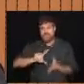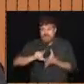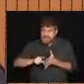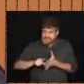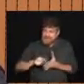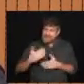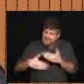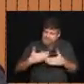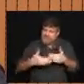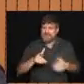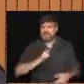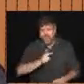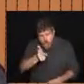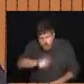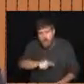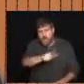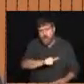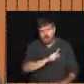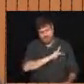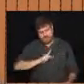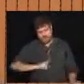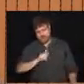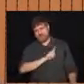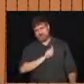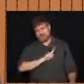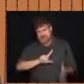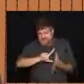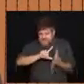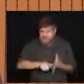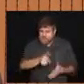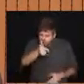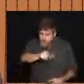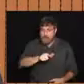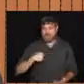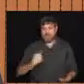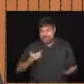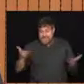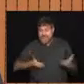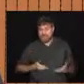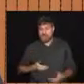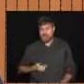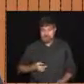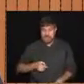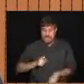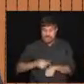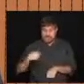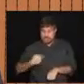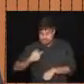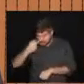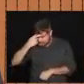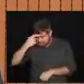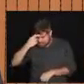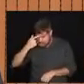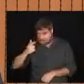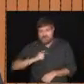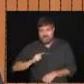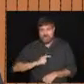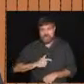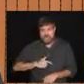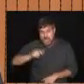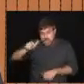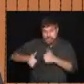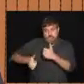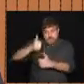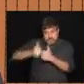né? Mas é um momento da gente ter esse discernimento nas competições. Hoje já tem a notícia de alguns